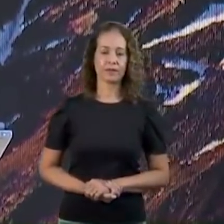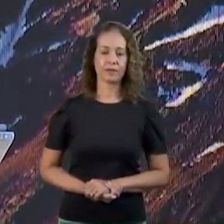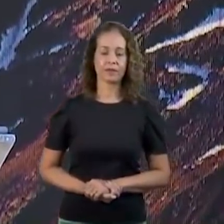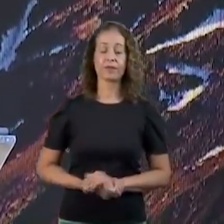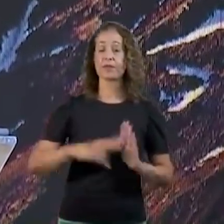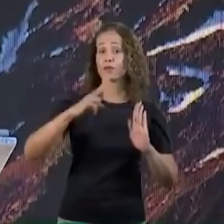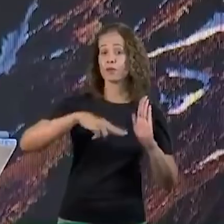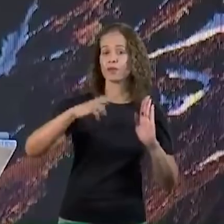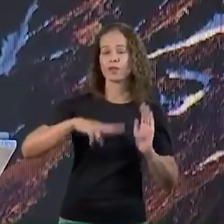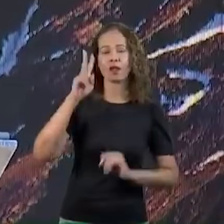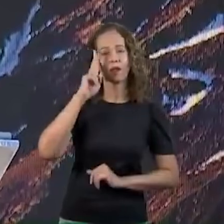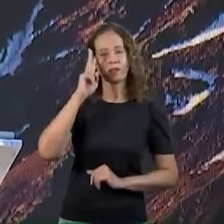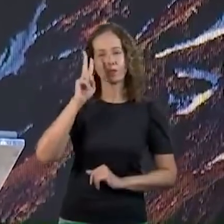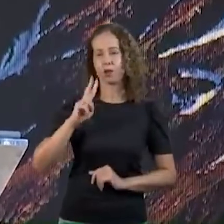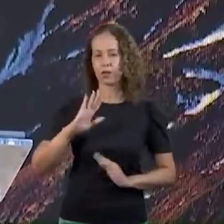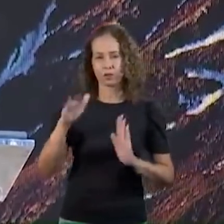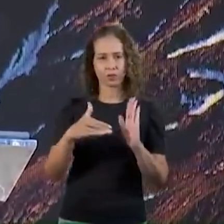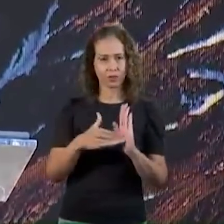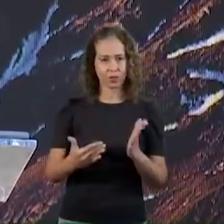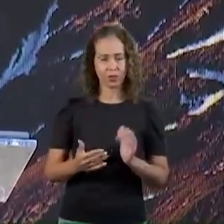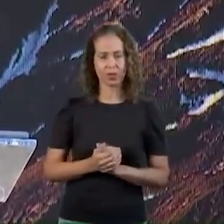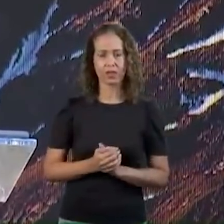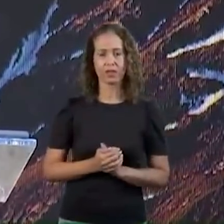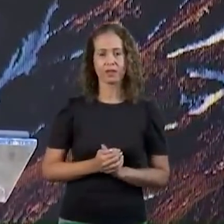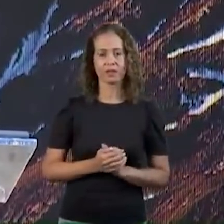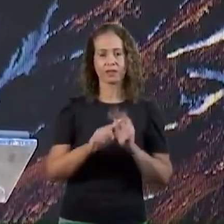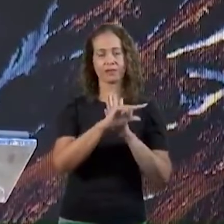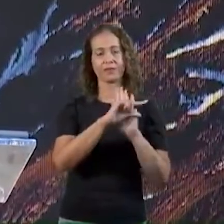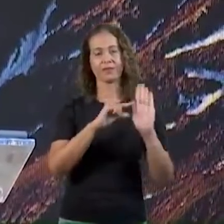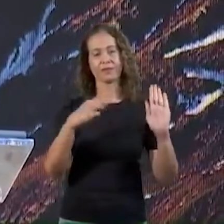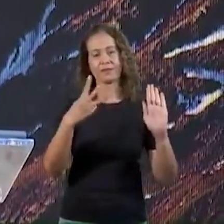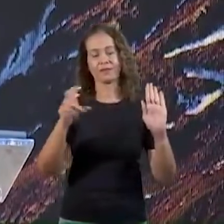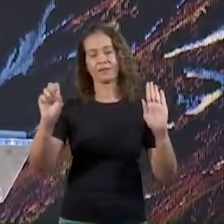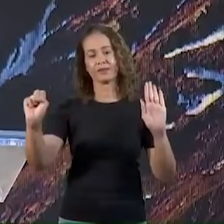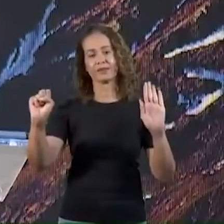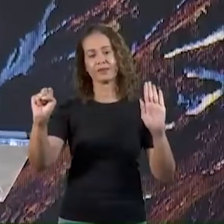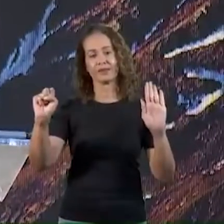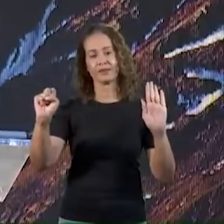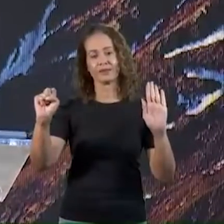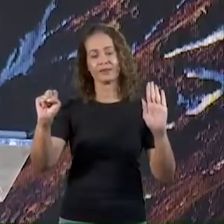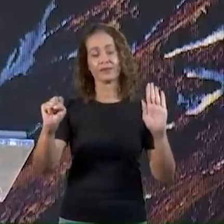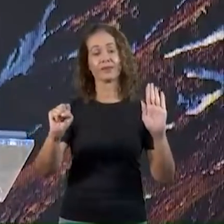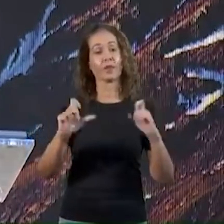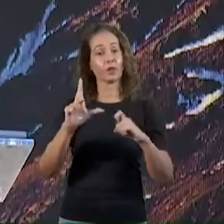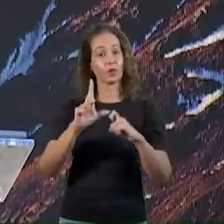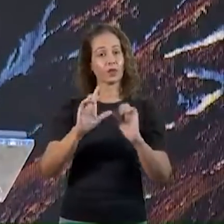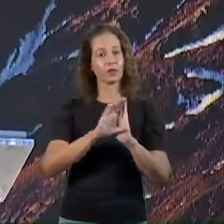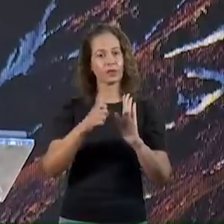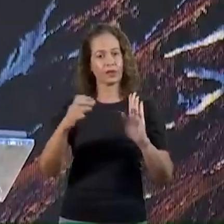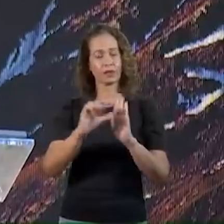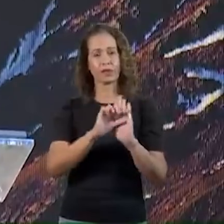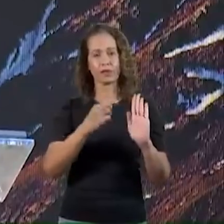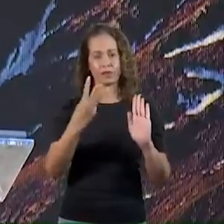Vamos ler a história toda, não vamos ler um verso só, não. Vamos ler a partir do verso 38. Lucas 10, 38.